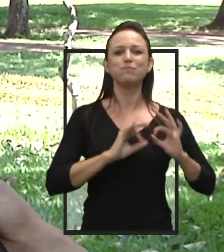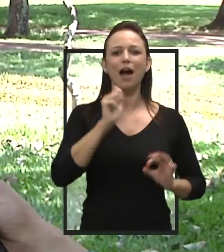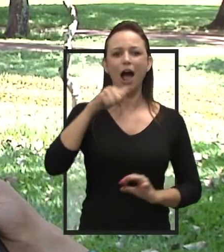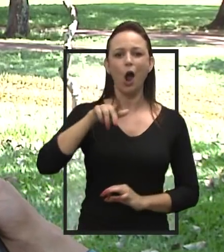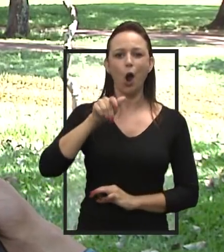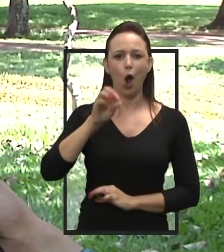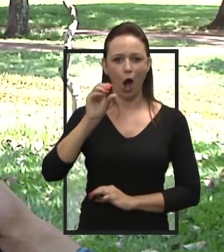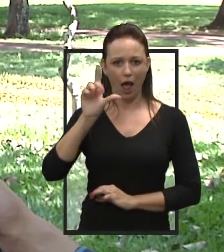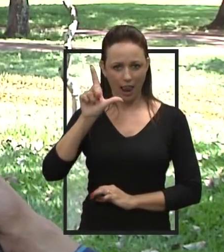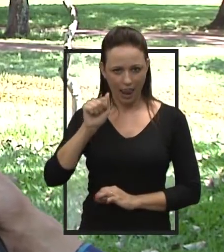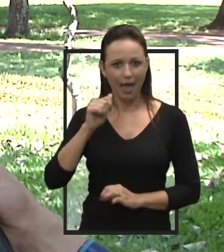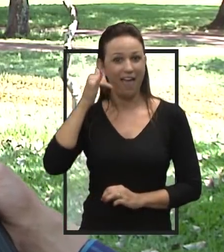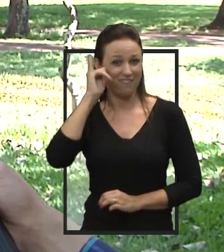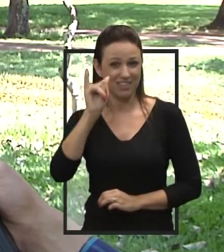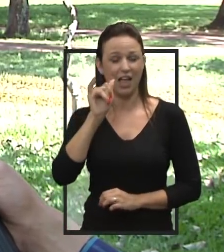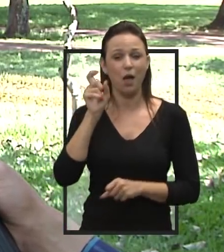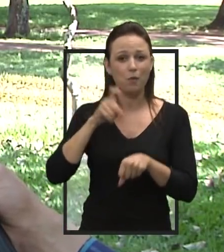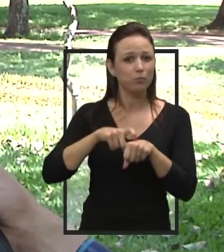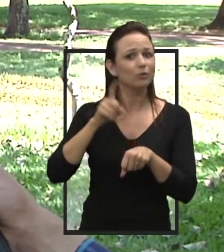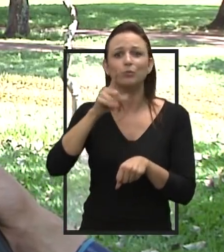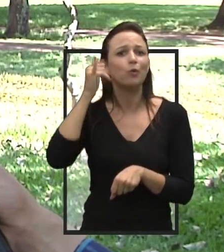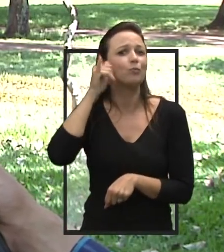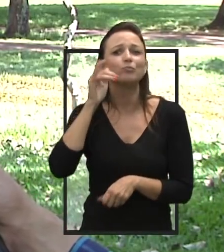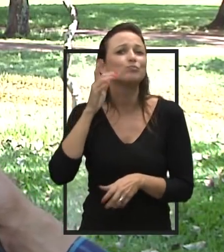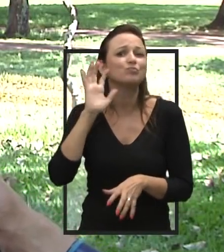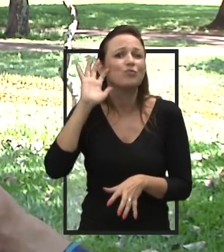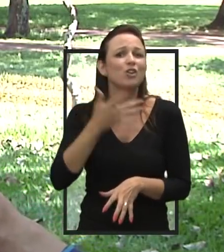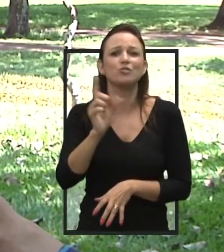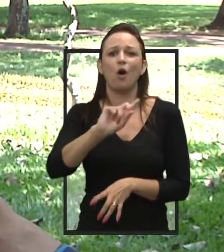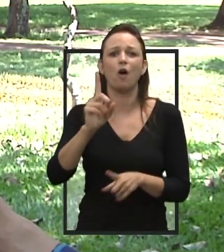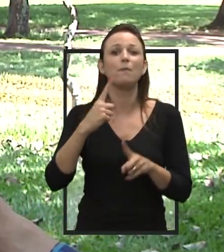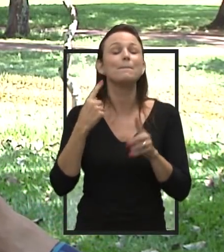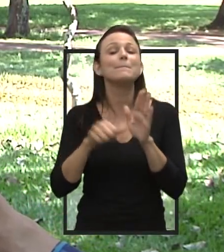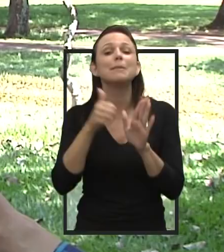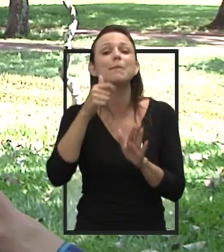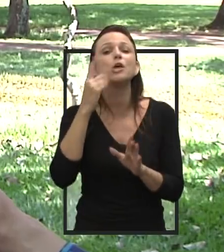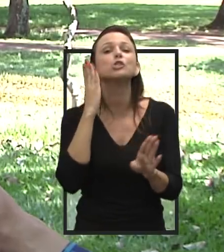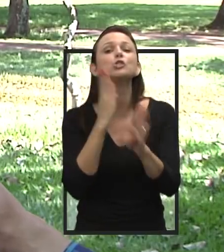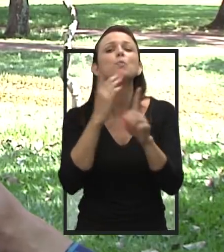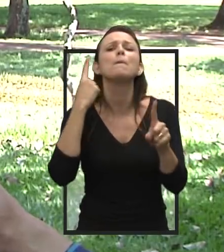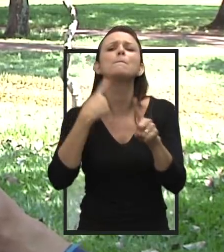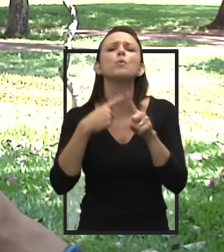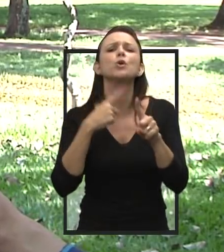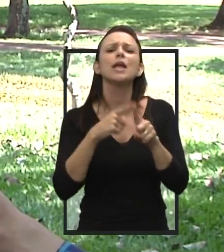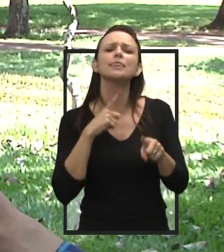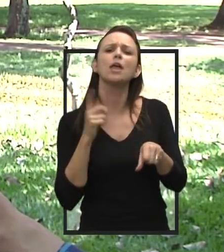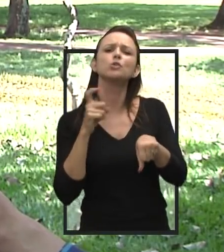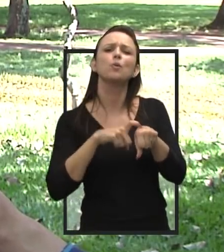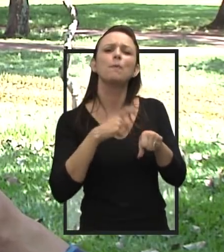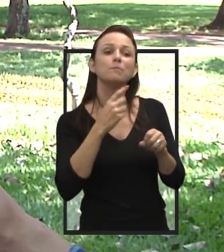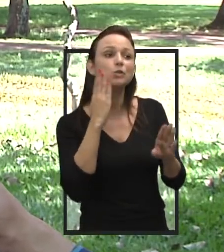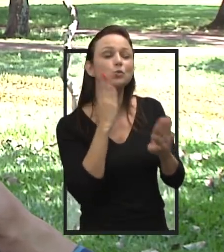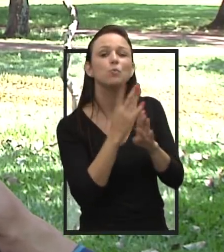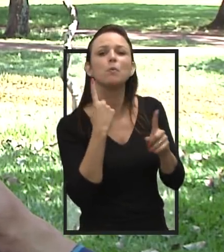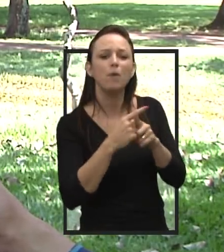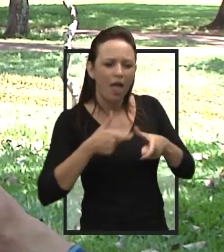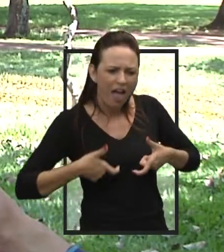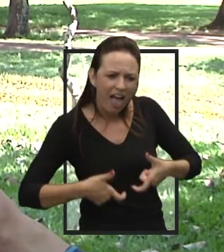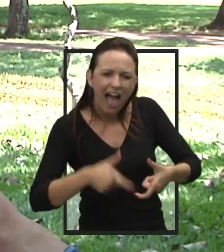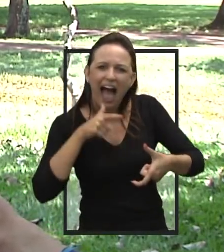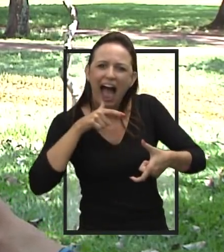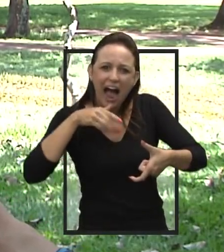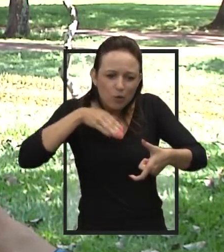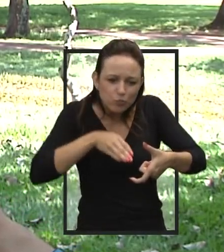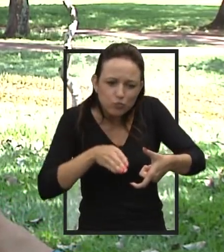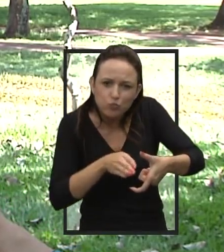Não adianta. Você tem que primeiro descobrir por que está tendo escorpião. Se o escorpião vier do sistema de esgoto e da galeria de água da chuva,